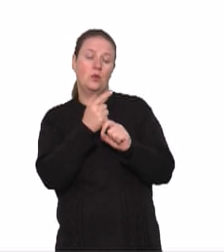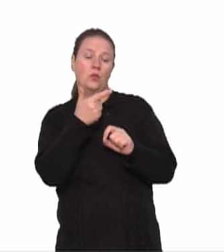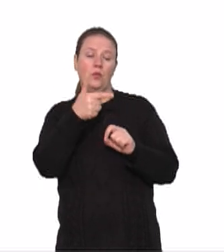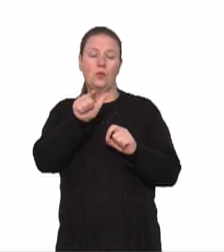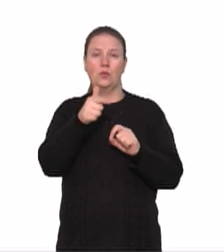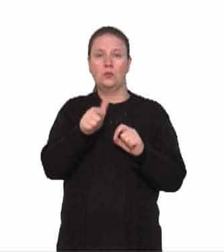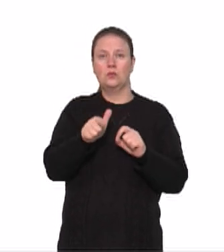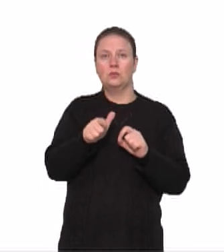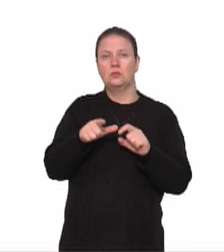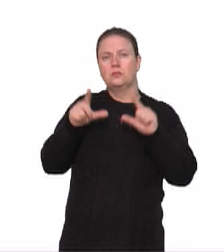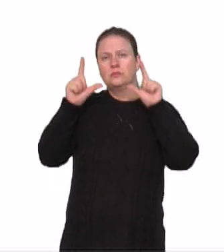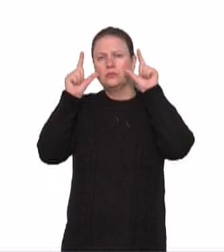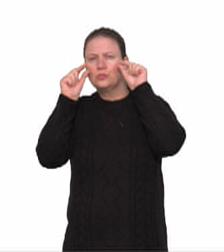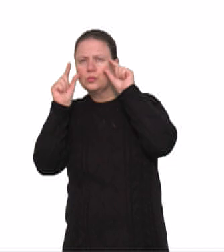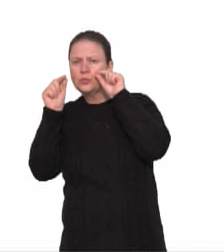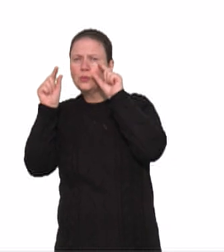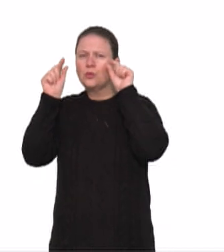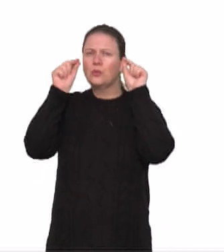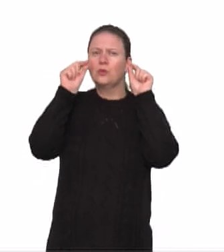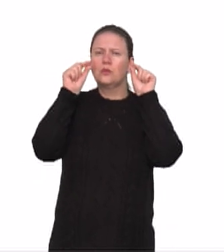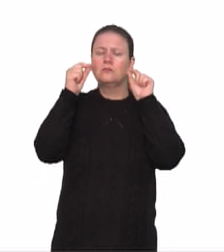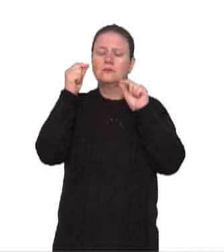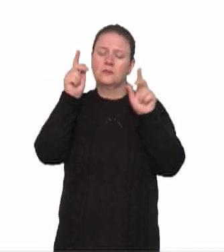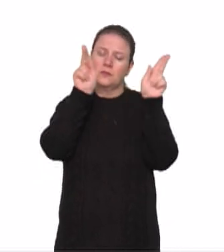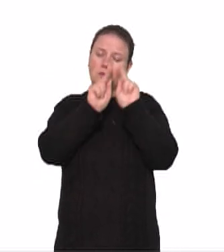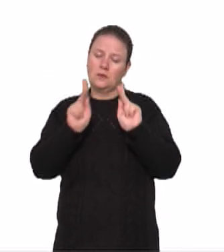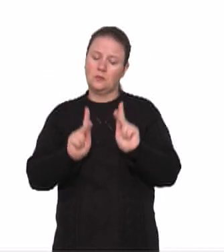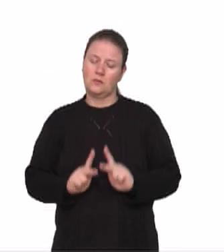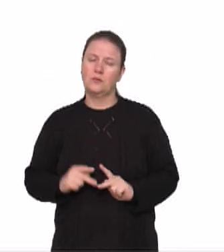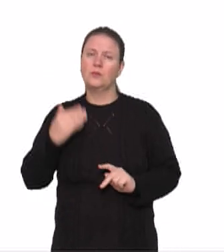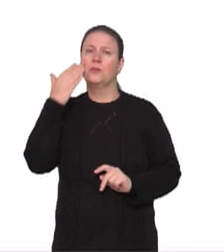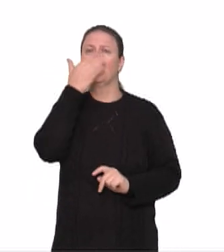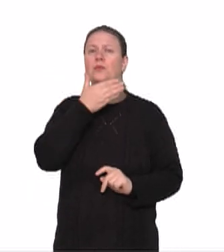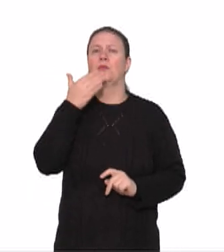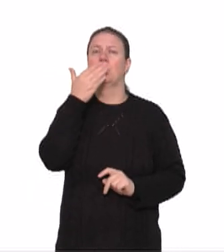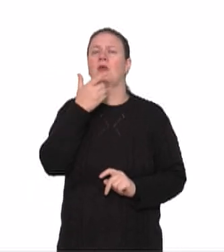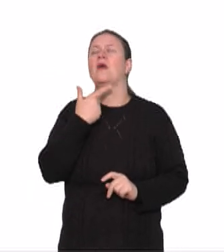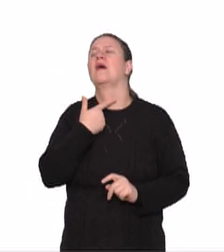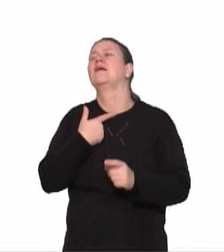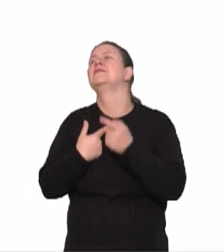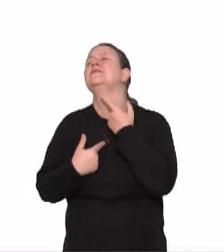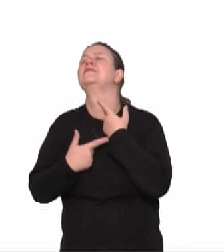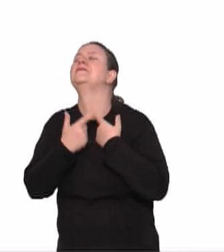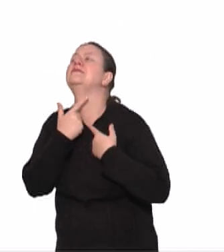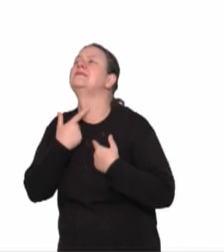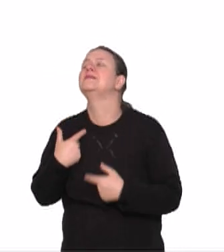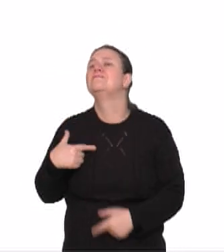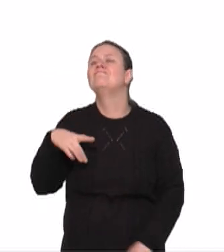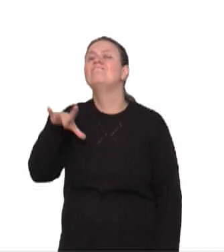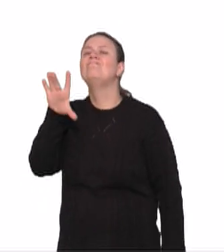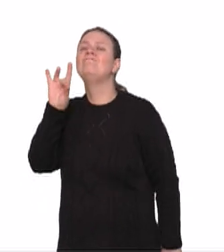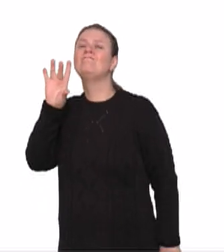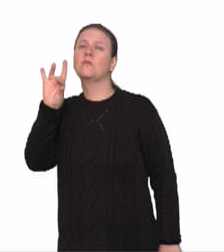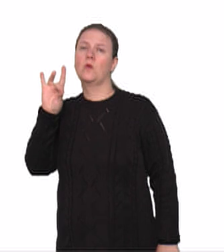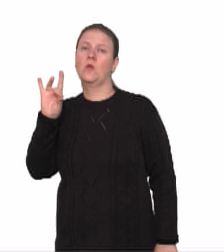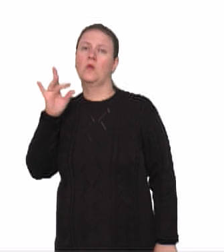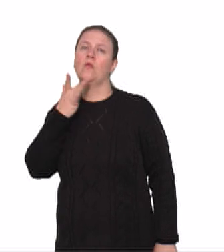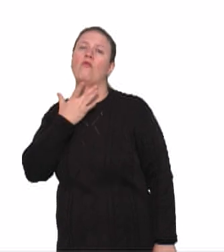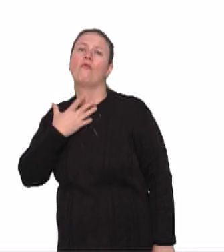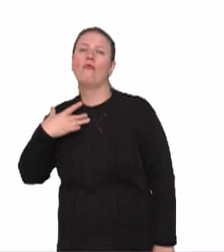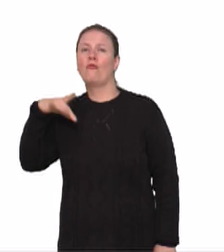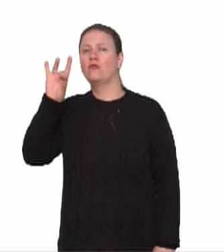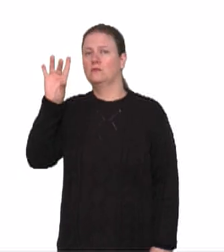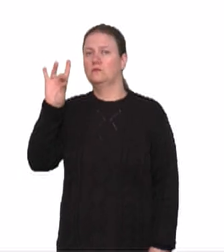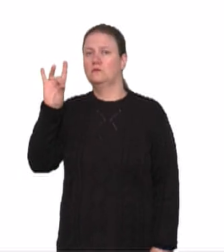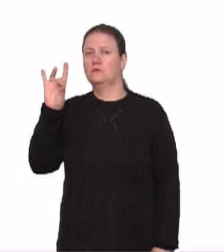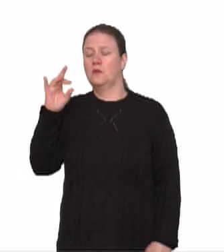por sono e paz tão doces eu anseio, né? Eu tenho ansiedade, eu quero ter um sono